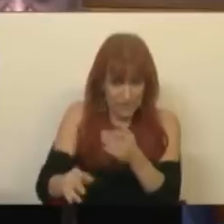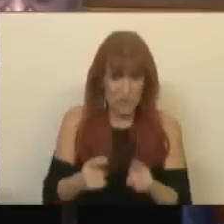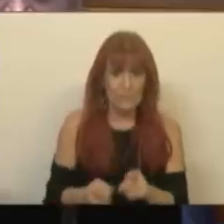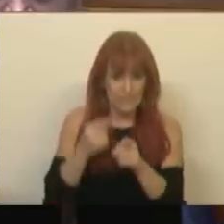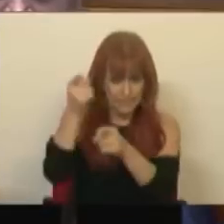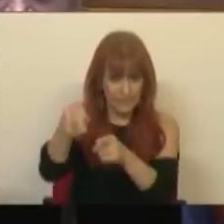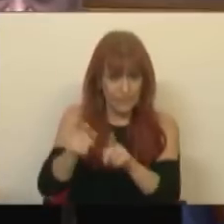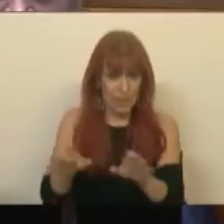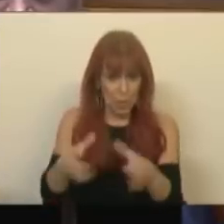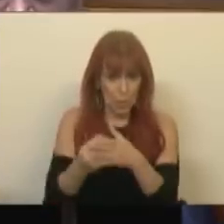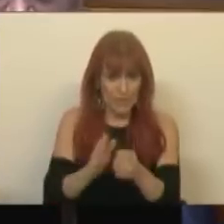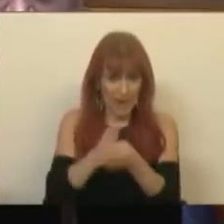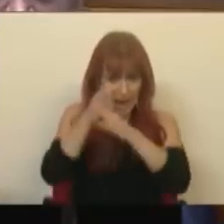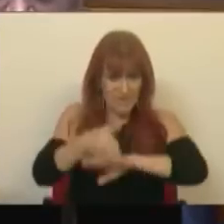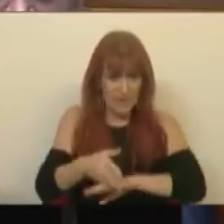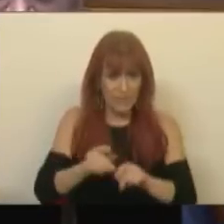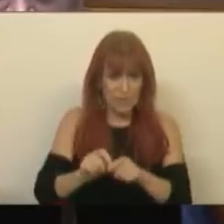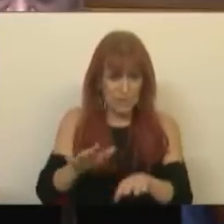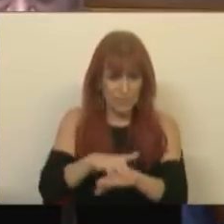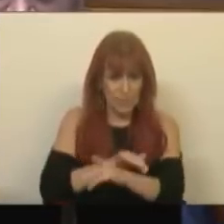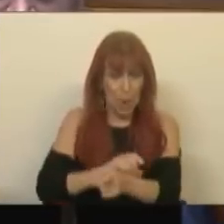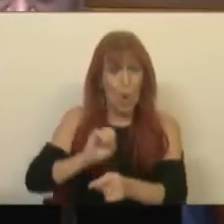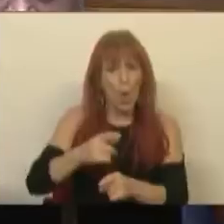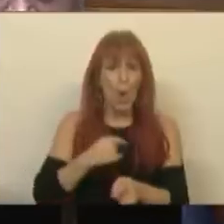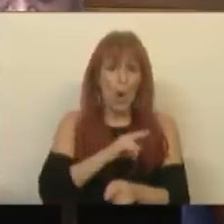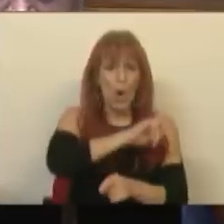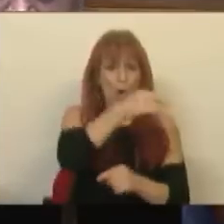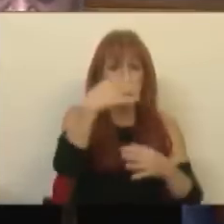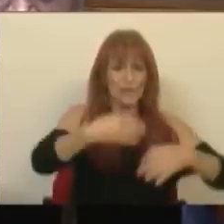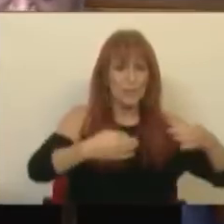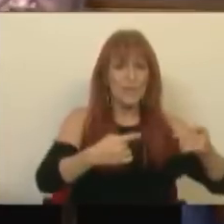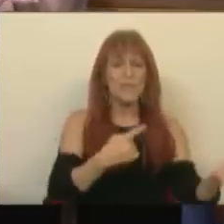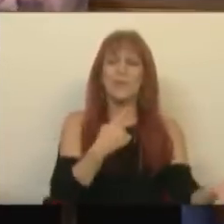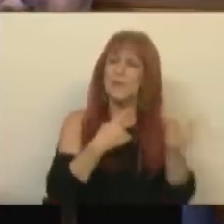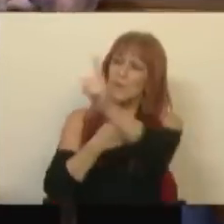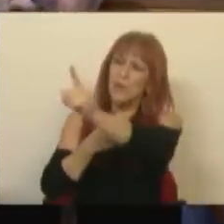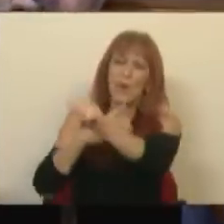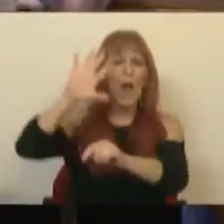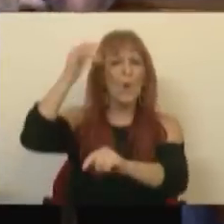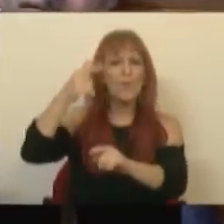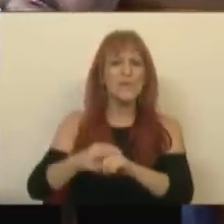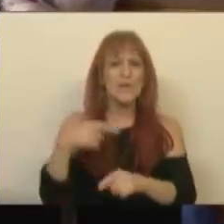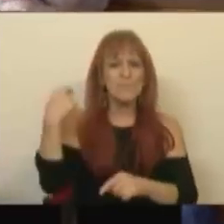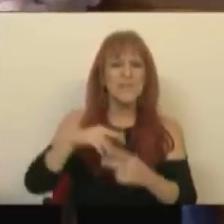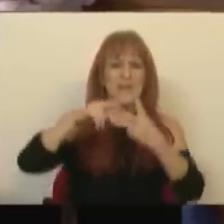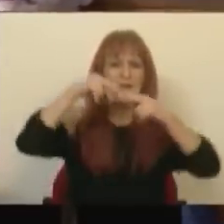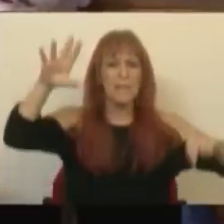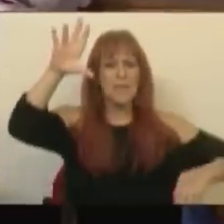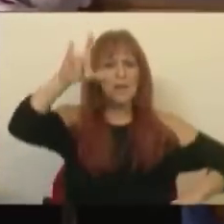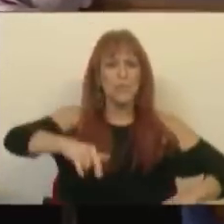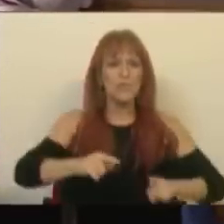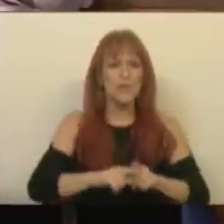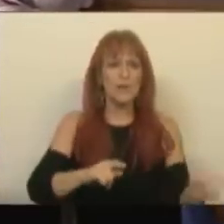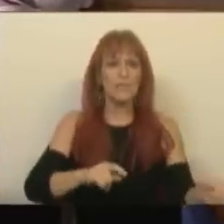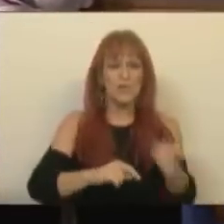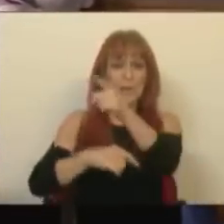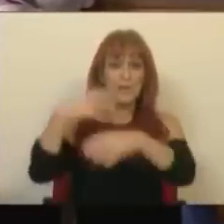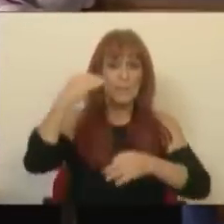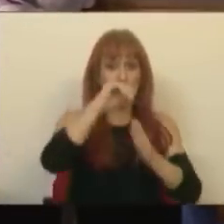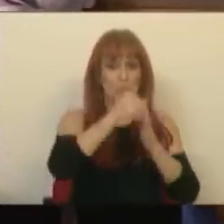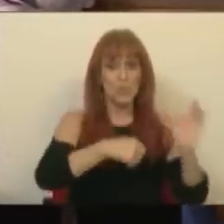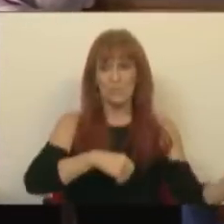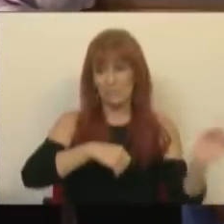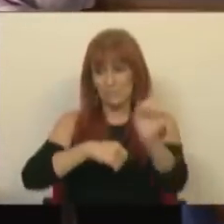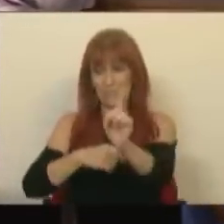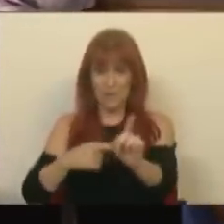recorrer à comissão de acesso à presença administrativos ou temos que recorrer ao Tribunal para lhe acontecer aquilo que aconteceu quando era presidente da Câmara de Lisboa deve ser depois o tribunal constitucional